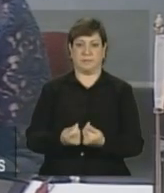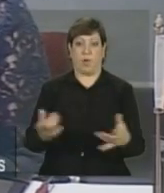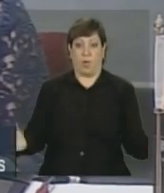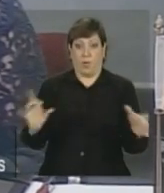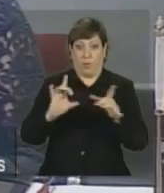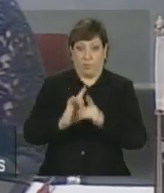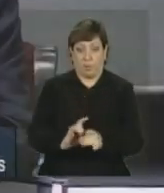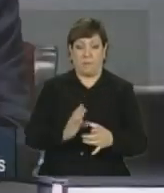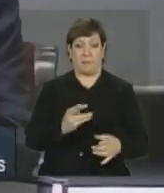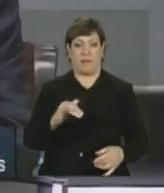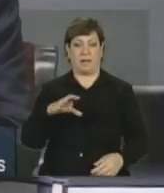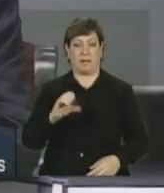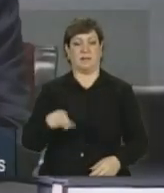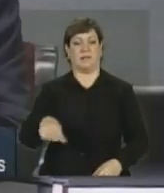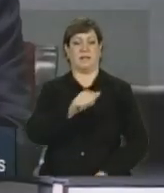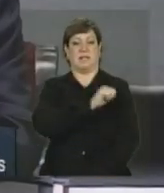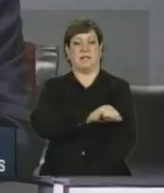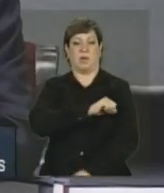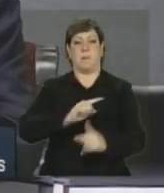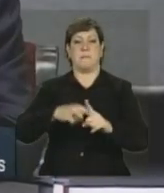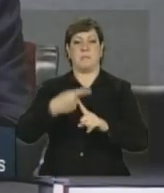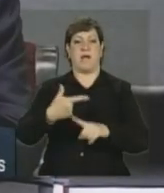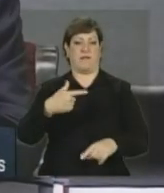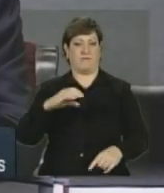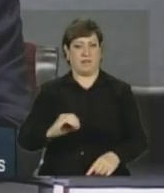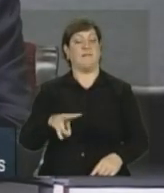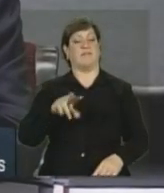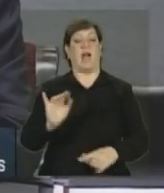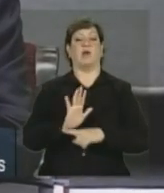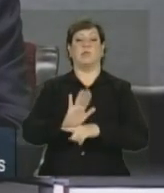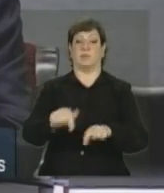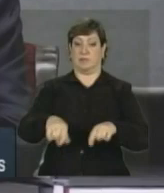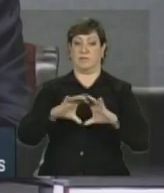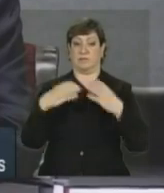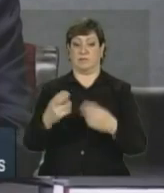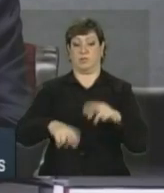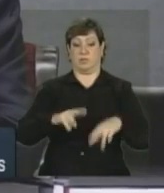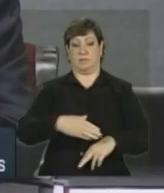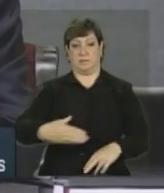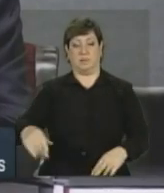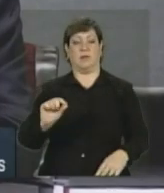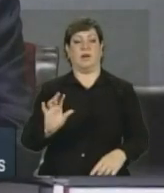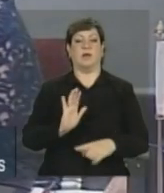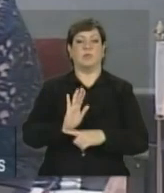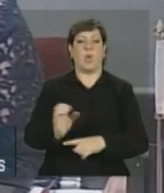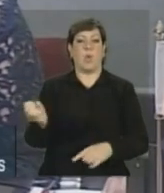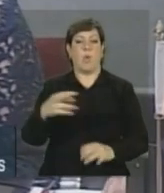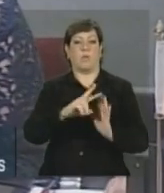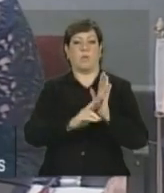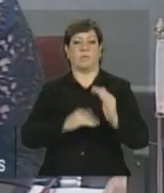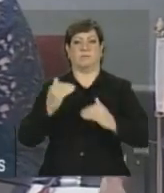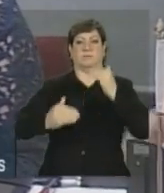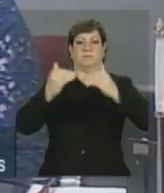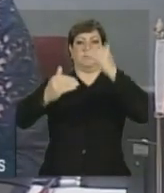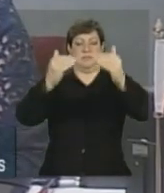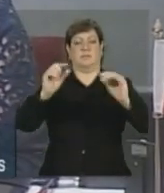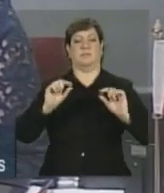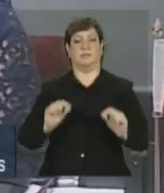engajamento dos BRICS na Rio+20 vai contribuir para a construção de um novo paradigma de